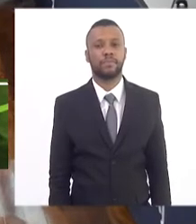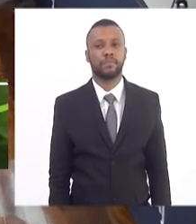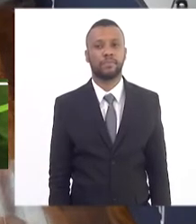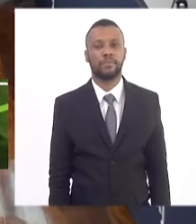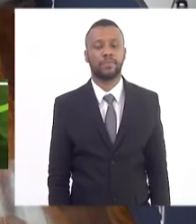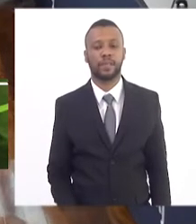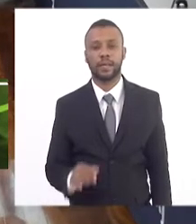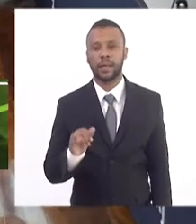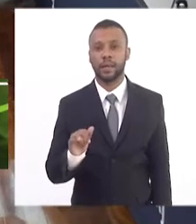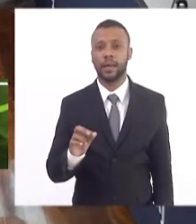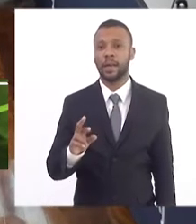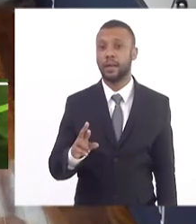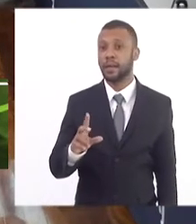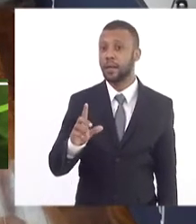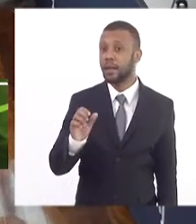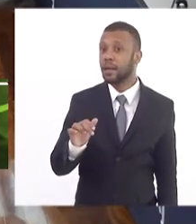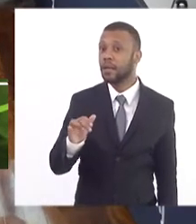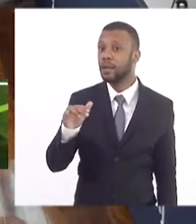Irlaine.